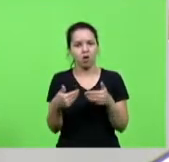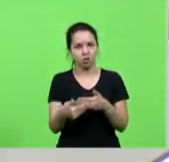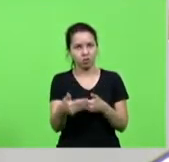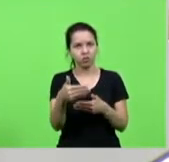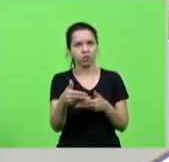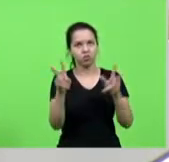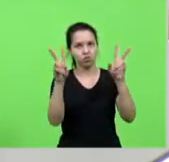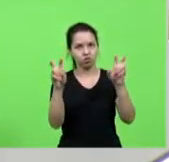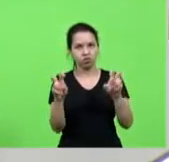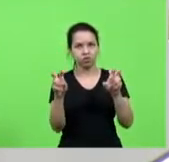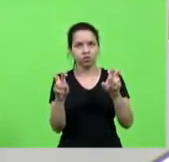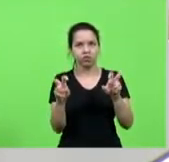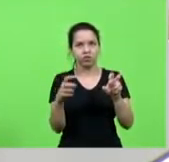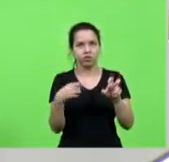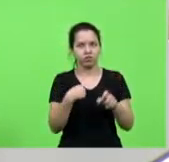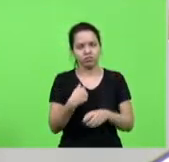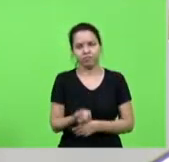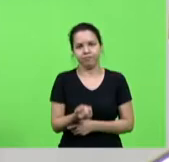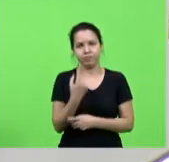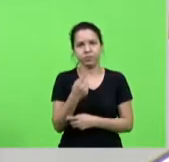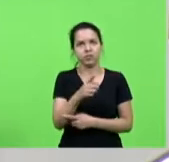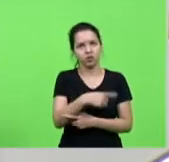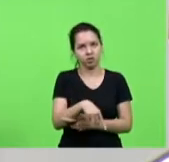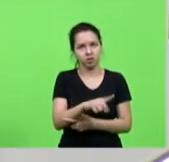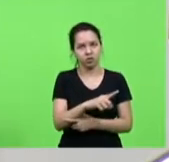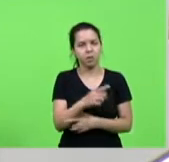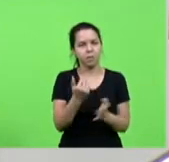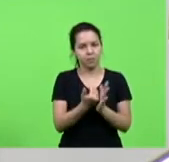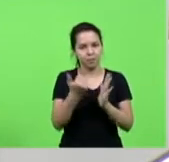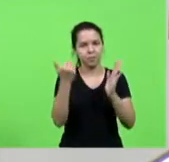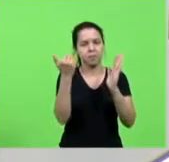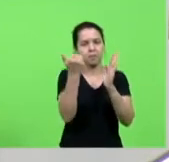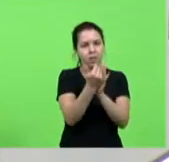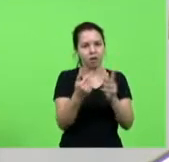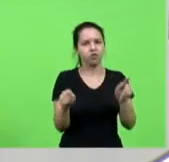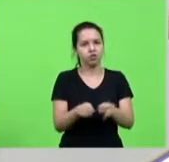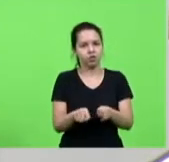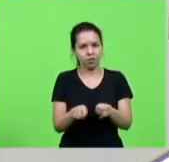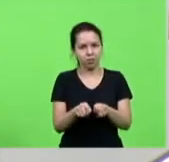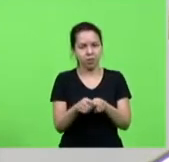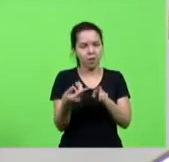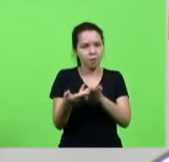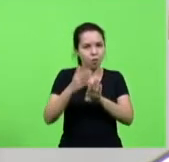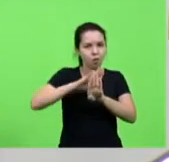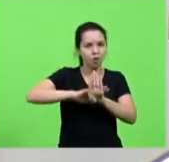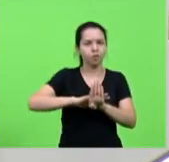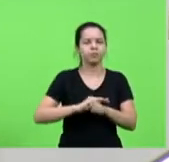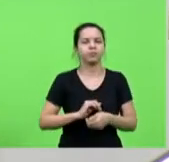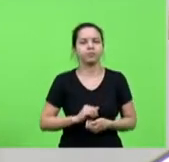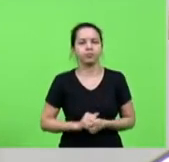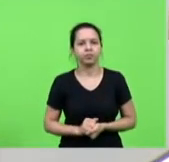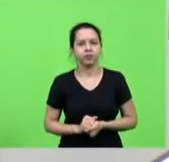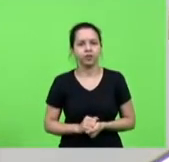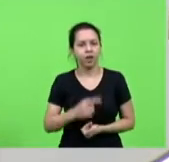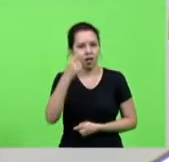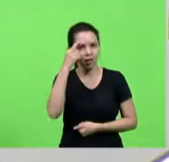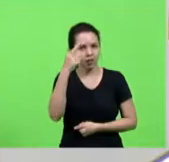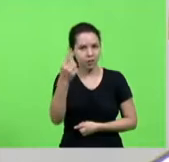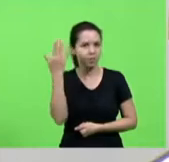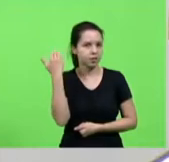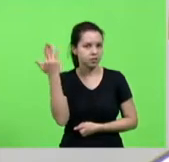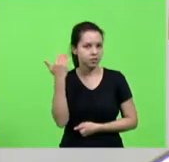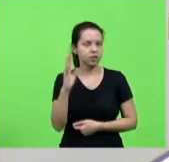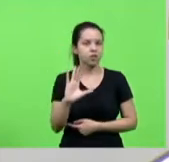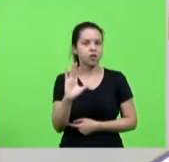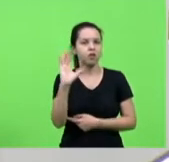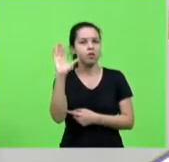é chocante, mas tem coisa mais chocante ainda por trás dessa matéria. Vocês lembram do episódio que aconteceu recentemente